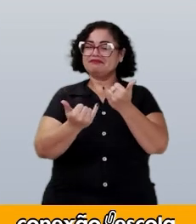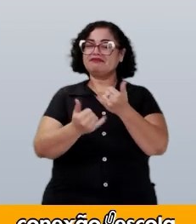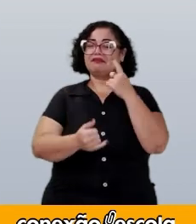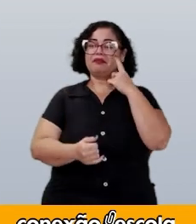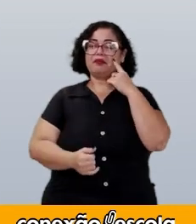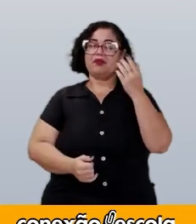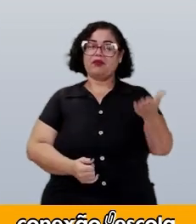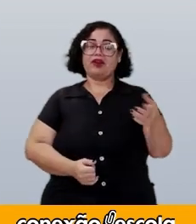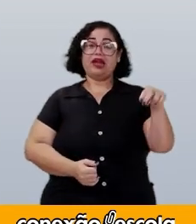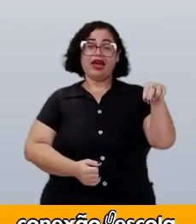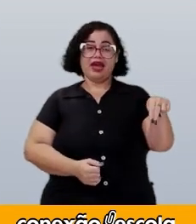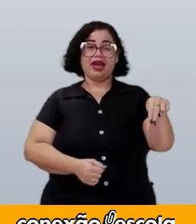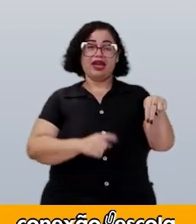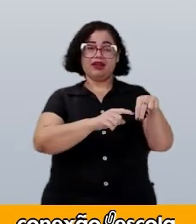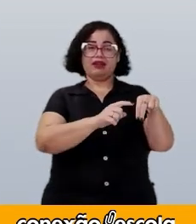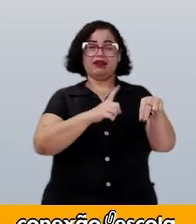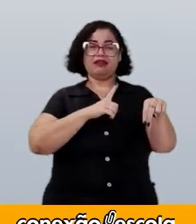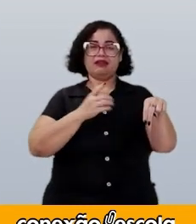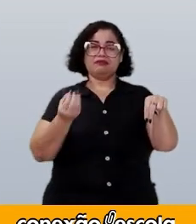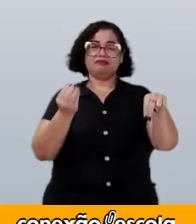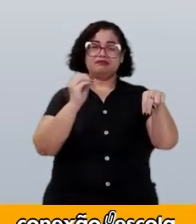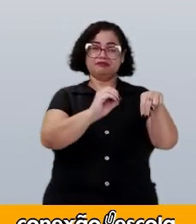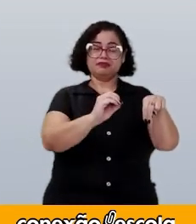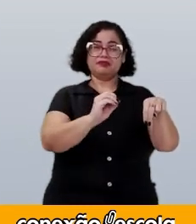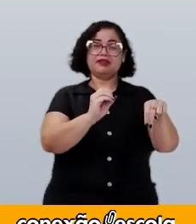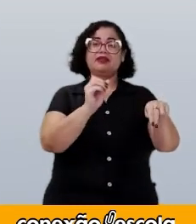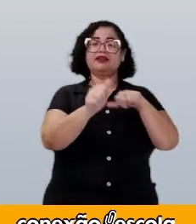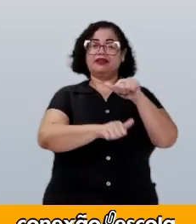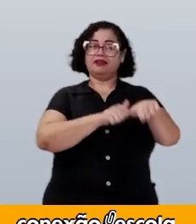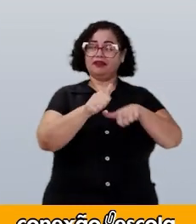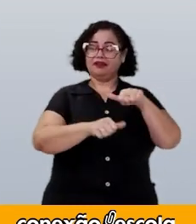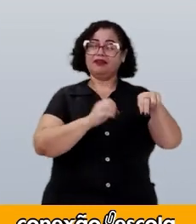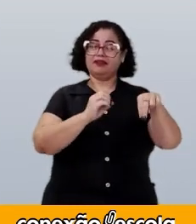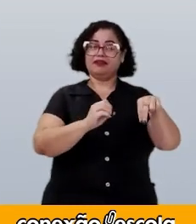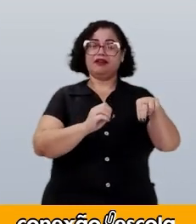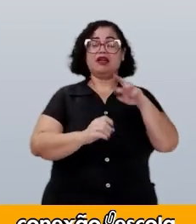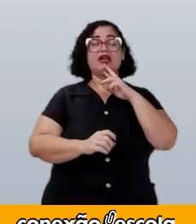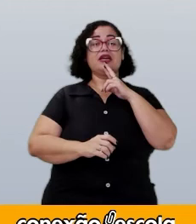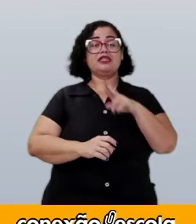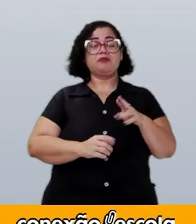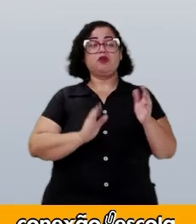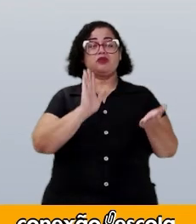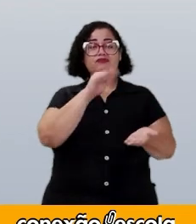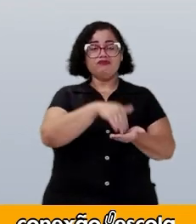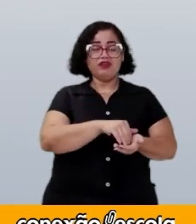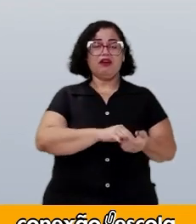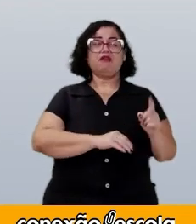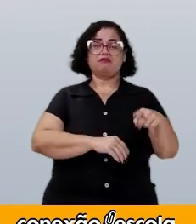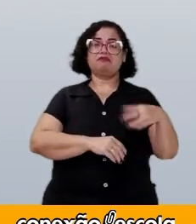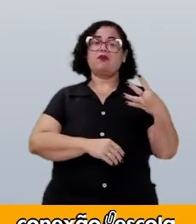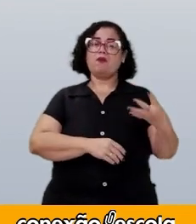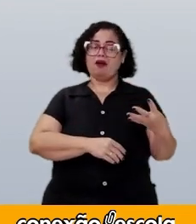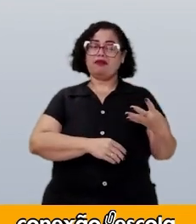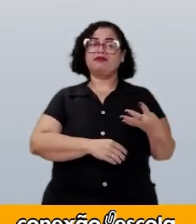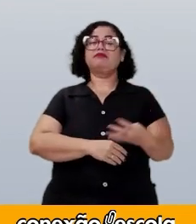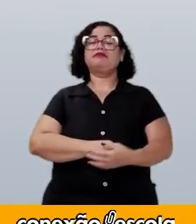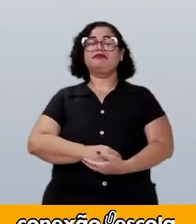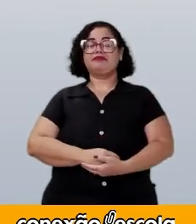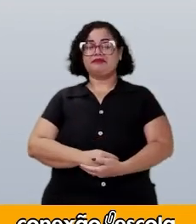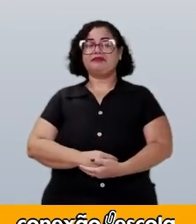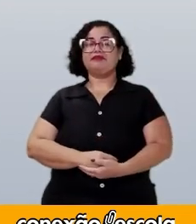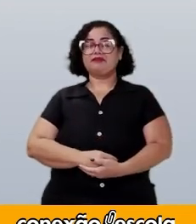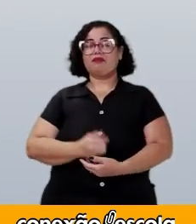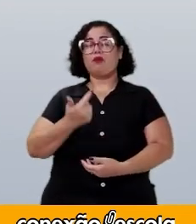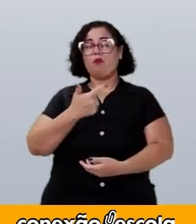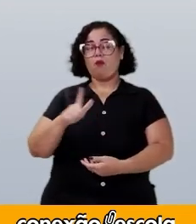Verificando, no lugar de n colocando 0 na primeira expressão algébrica, o resultado final é 4. Na